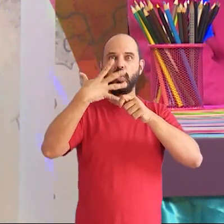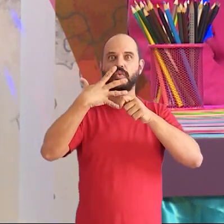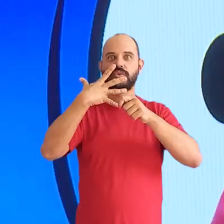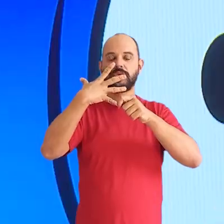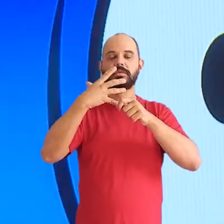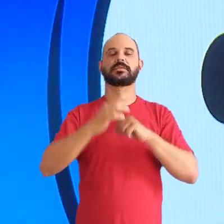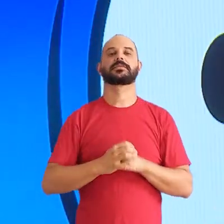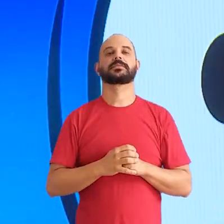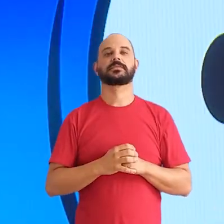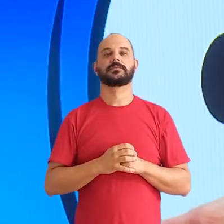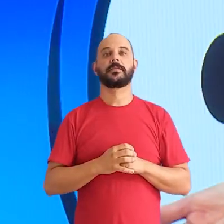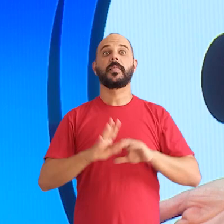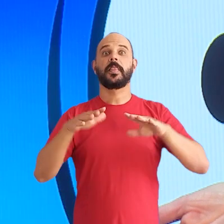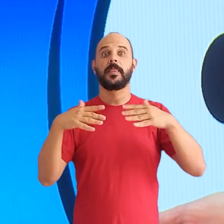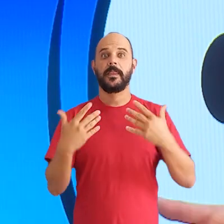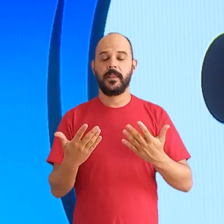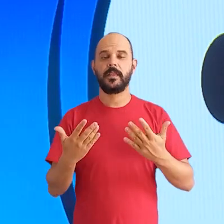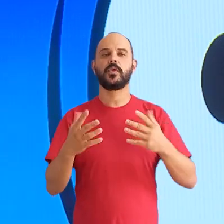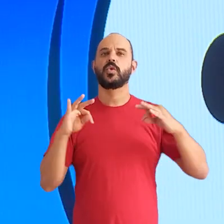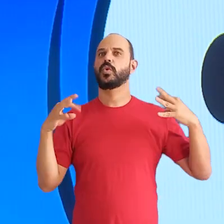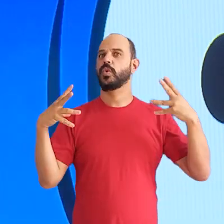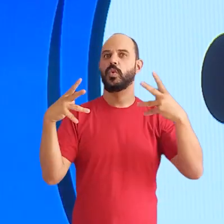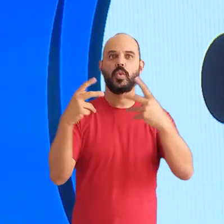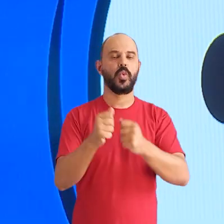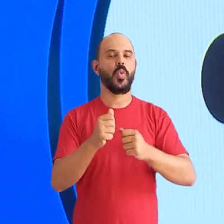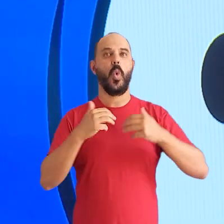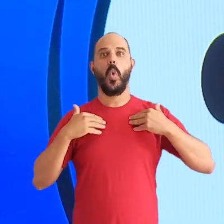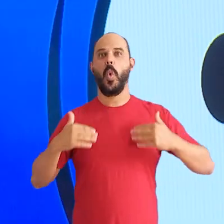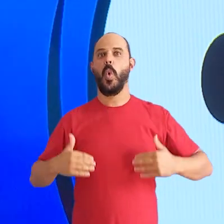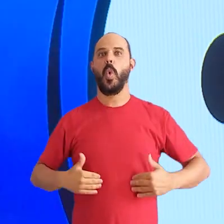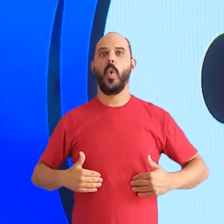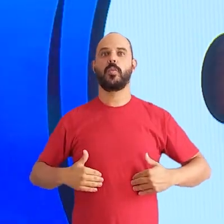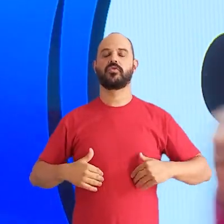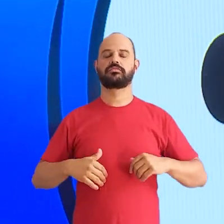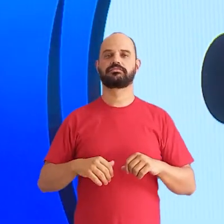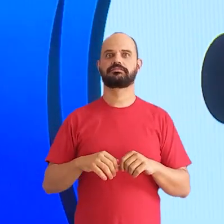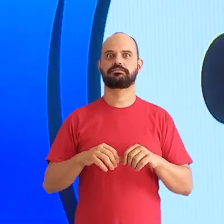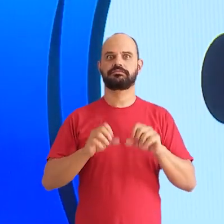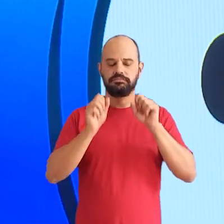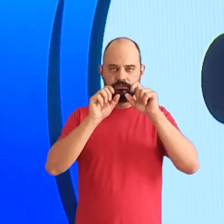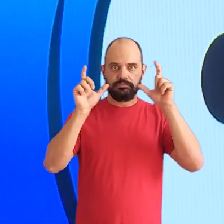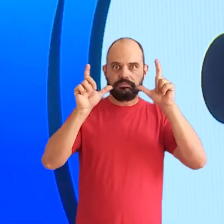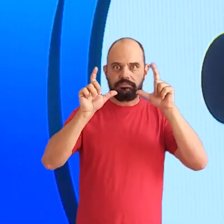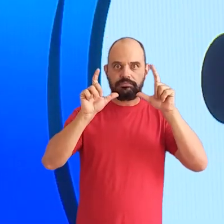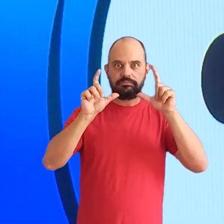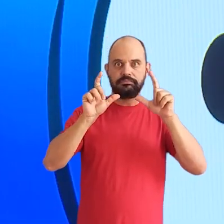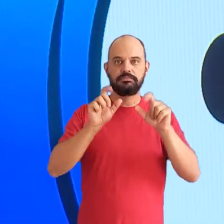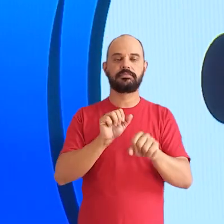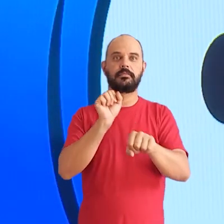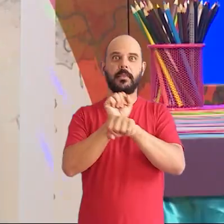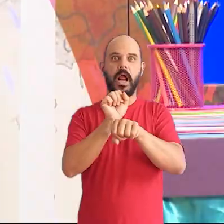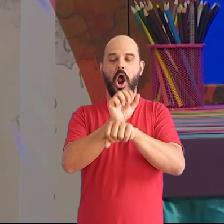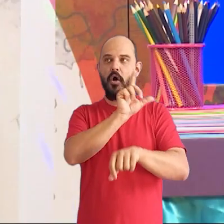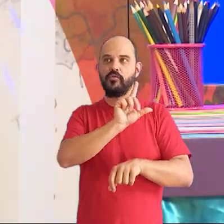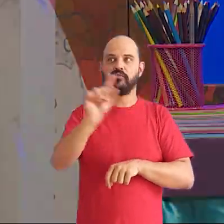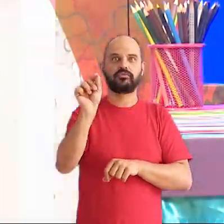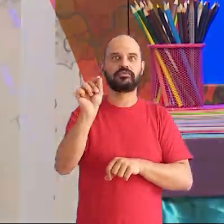saída de luz. A questão é que tudo isso deixa o nosso corpo alerta e prontinho para